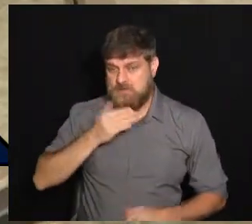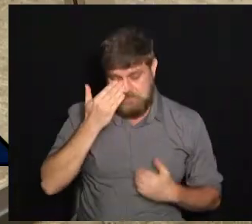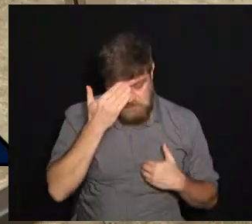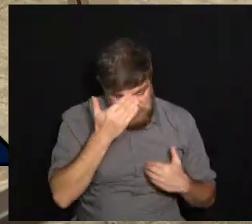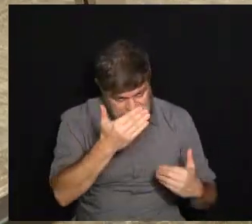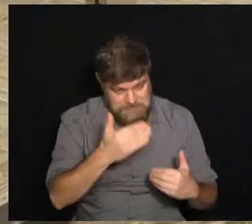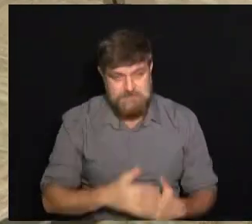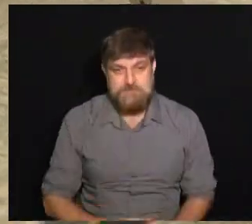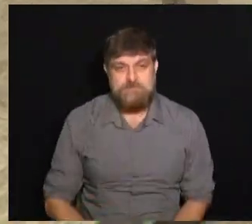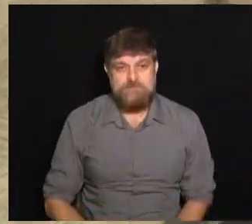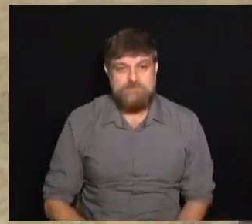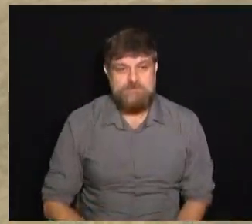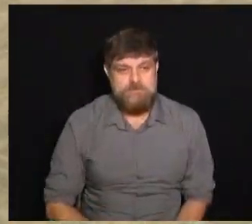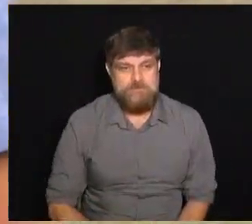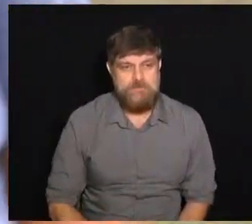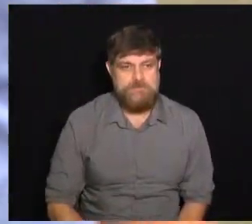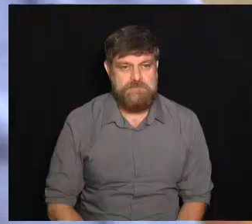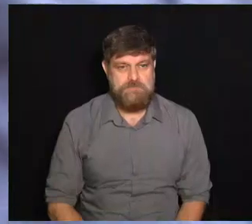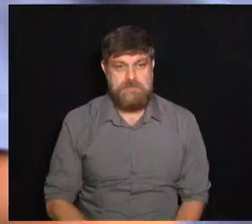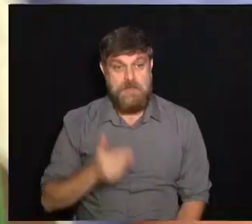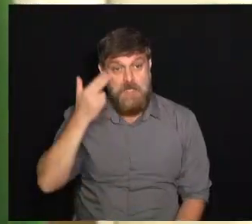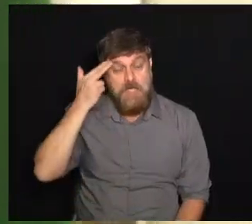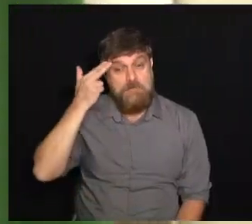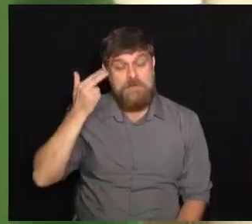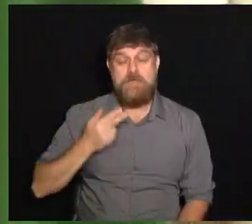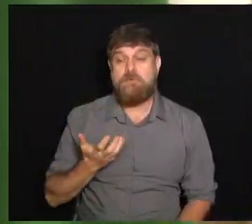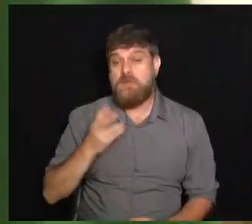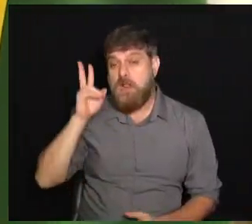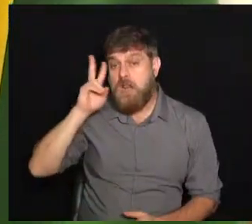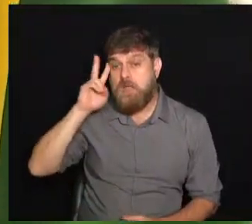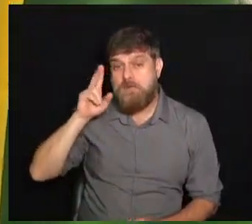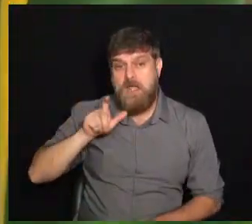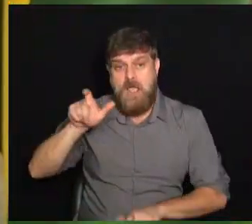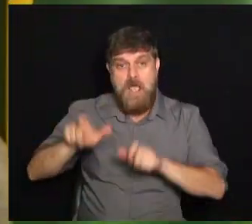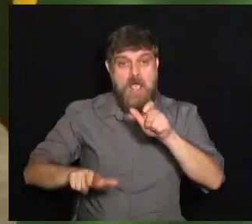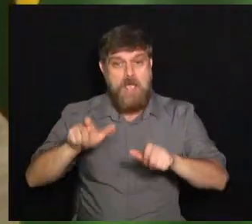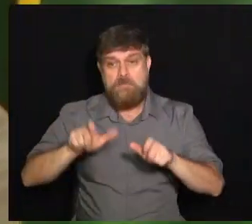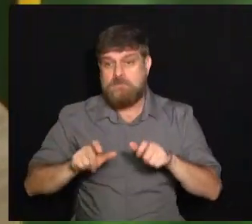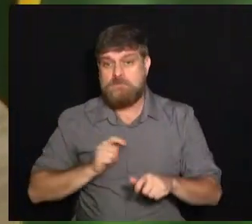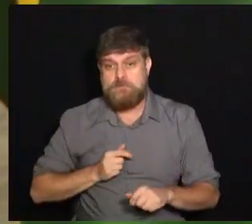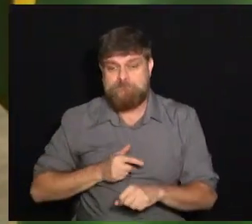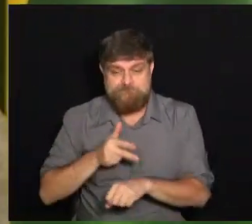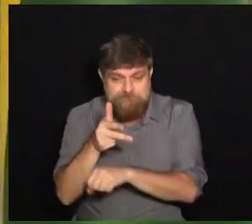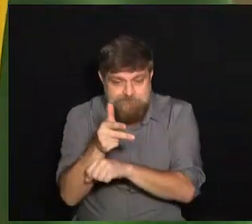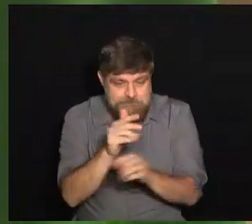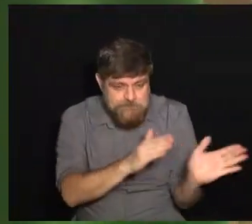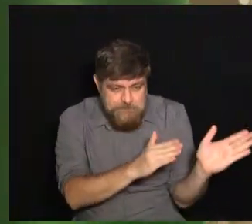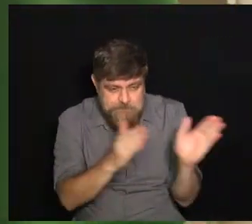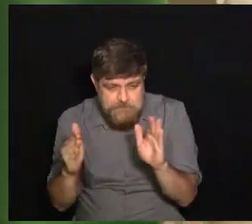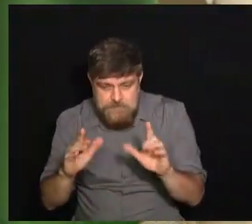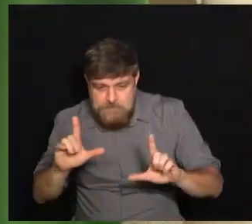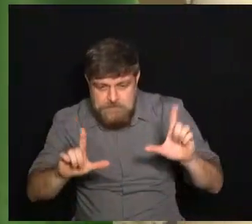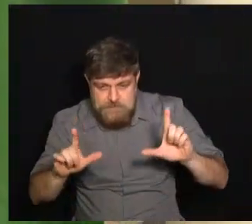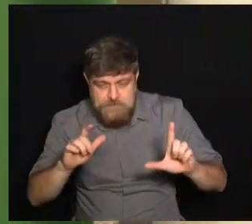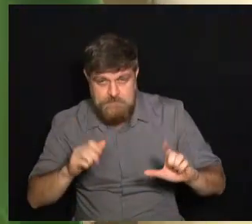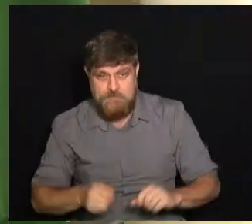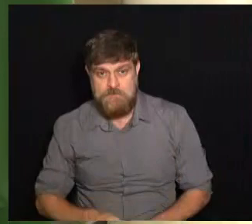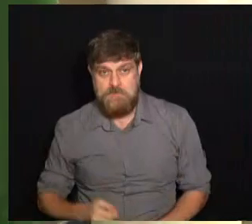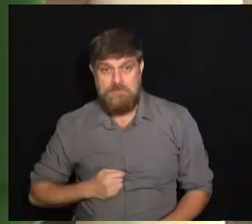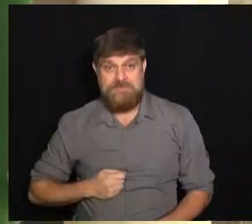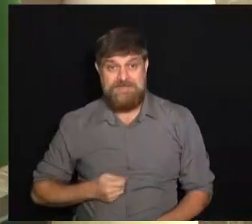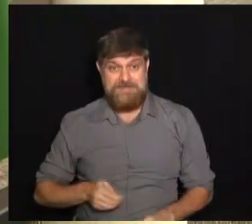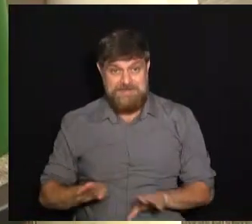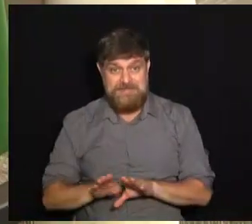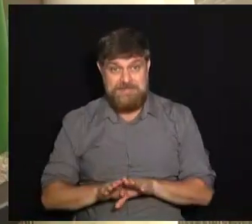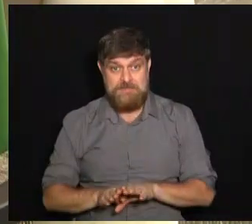agradeço. Bem, Gabriel, lembrando então que as pessoas que não conseguiram assistir a audiência pública como um todo, ela